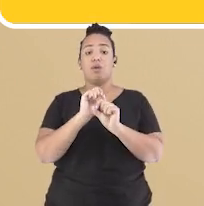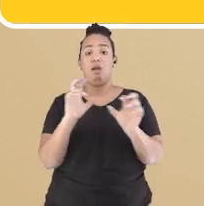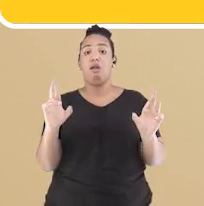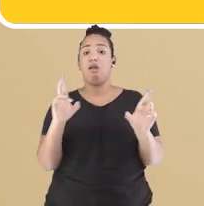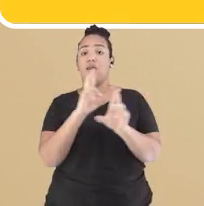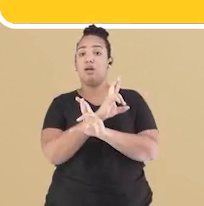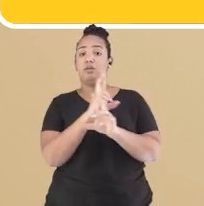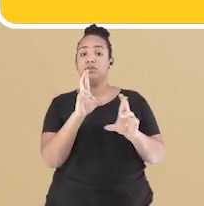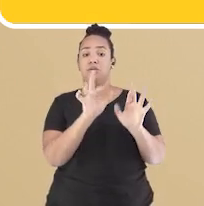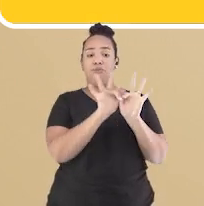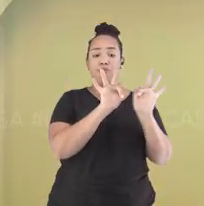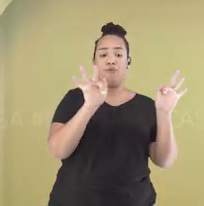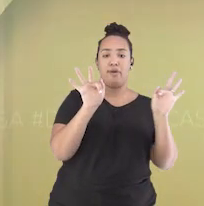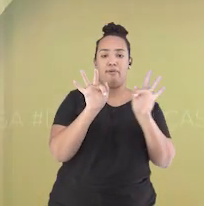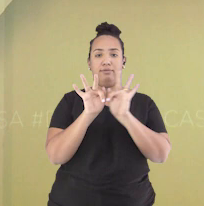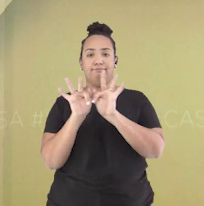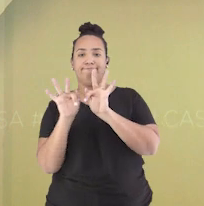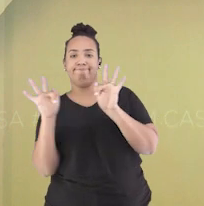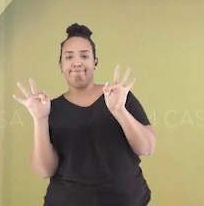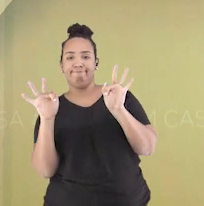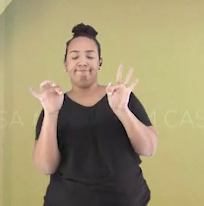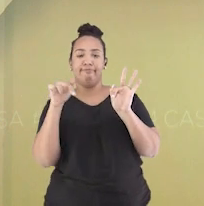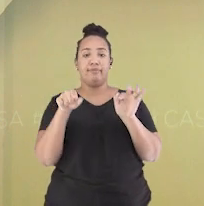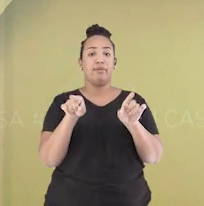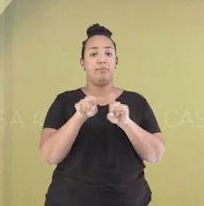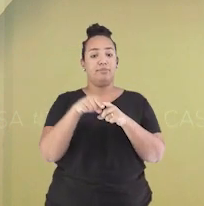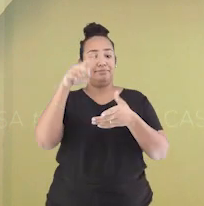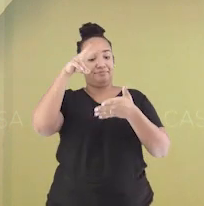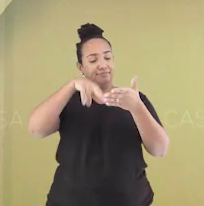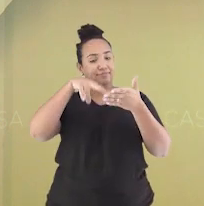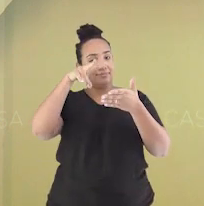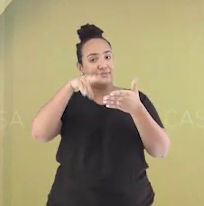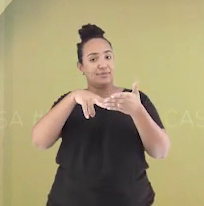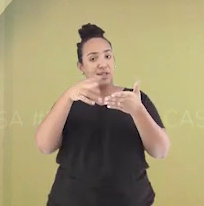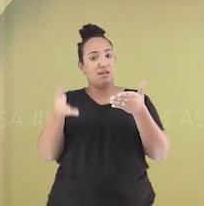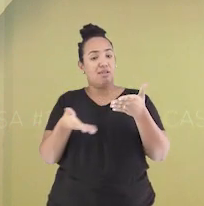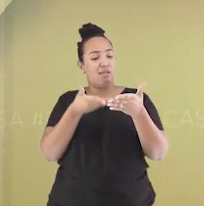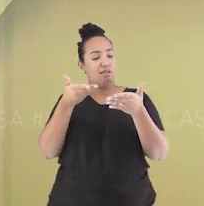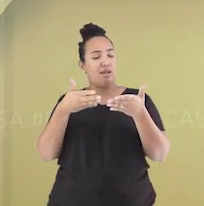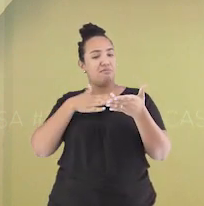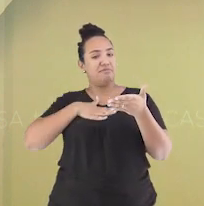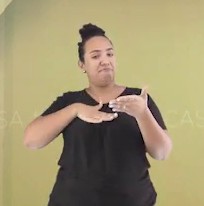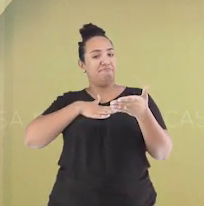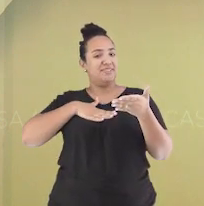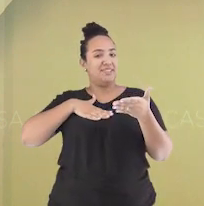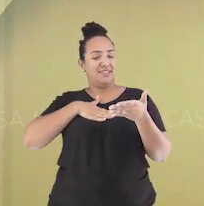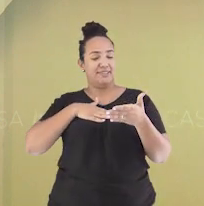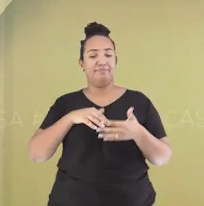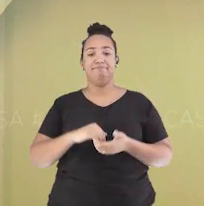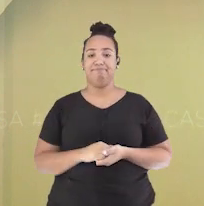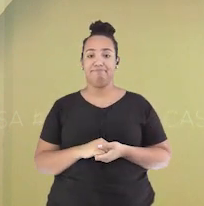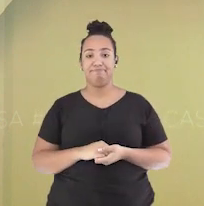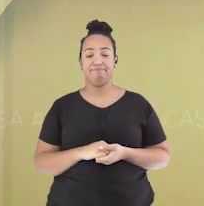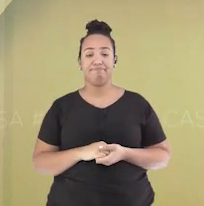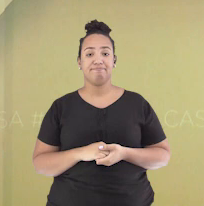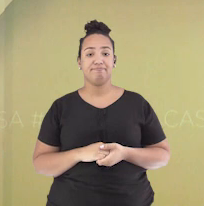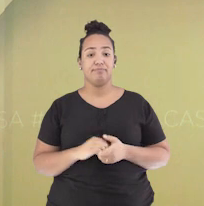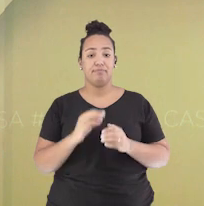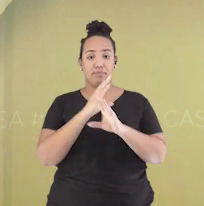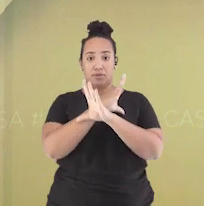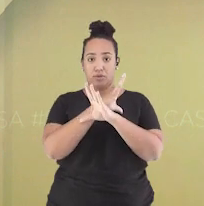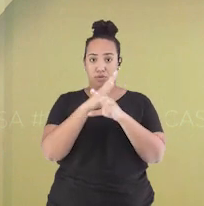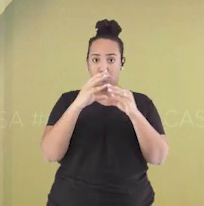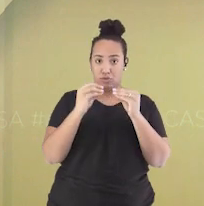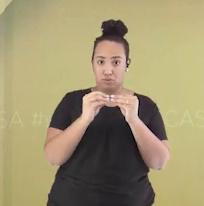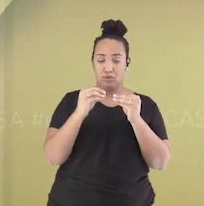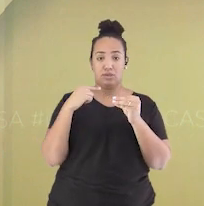relação entre os termos que ela liga, além de dar mais fluidez ao texto, deixando ele mais prazeroso de se ler. As conjunções podem ser